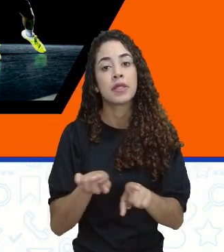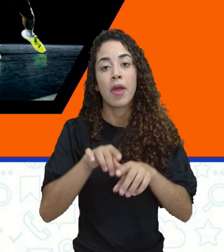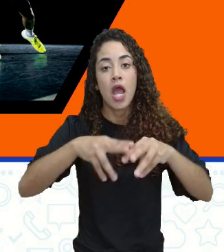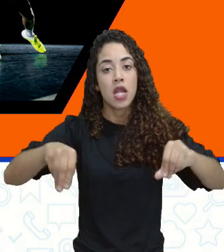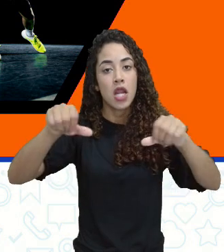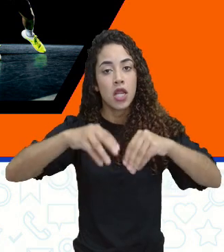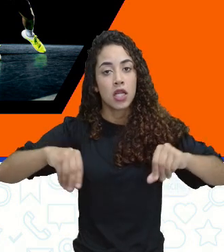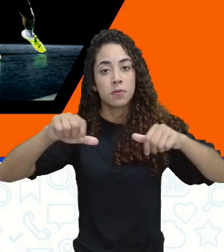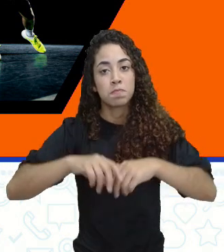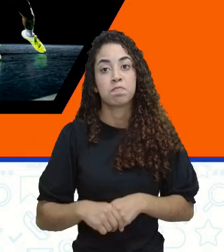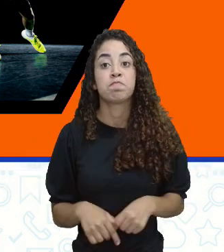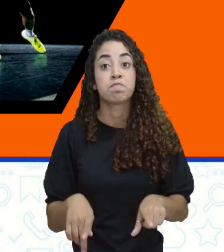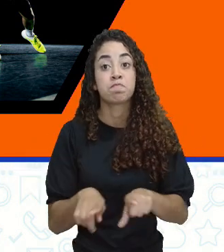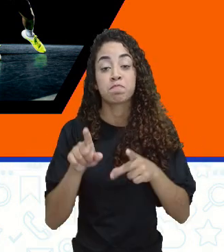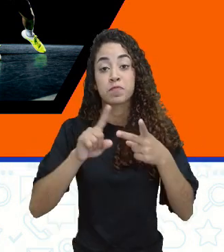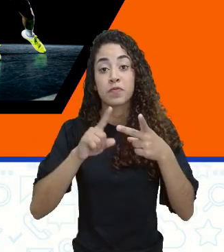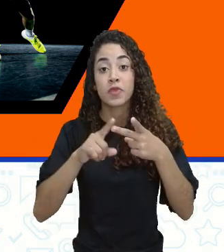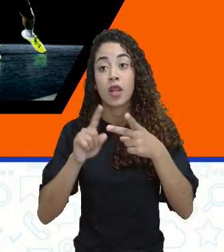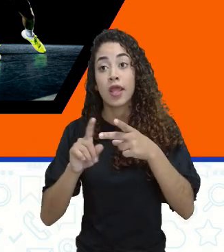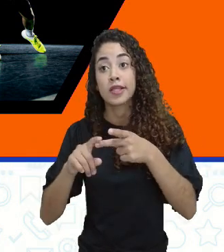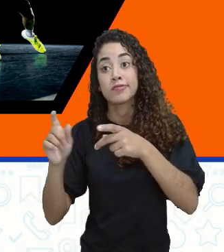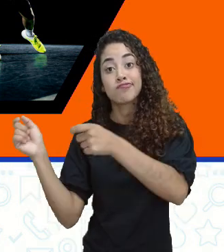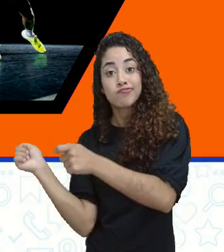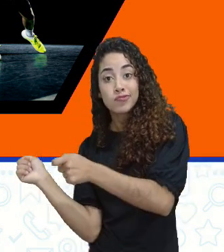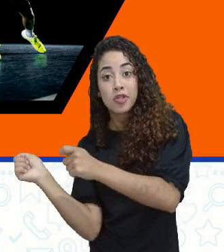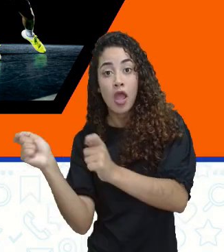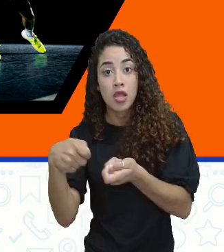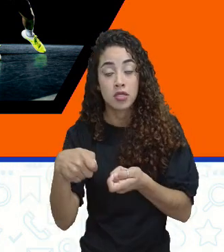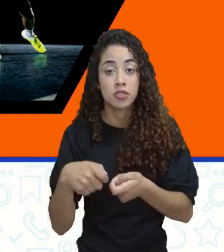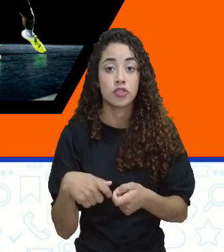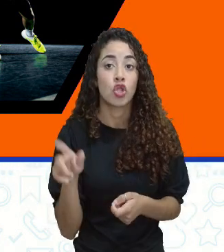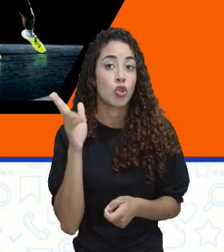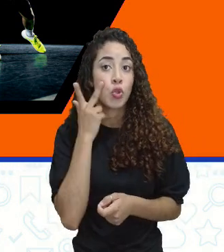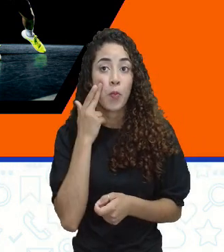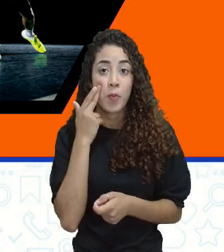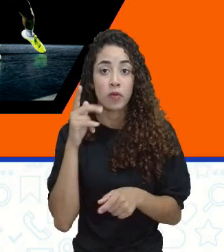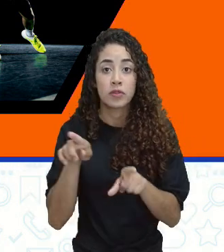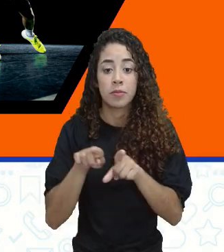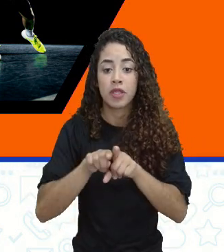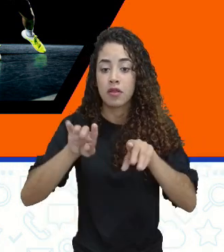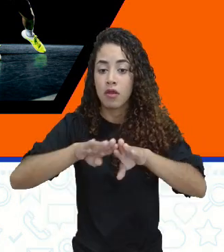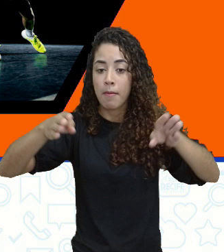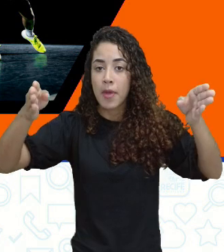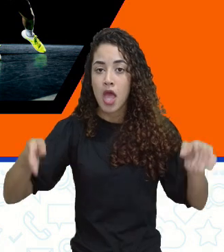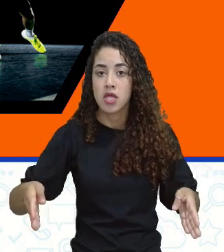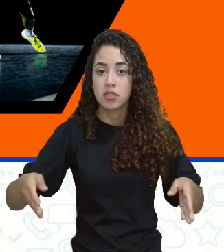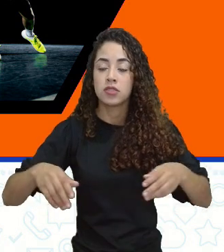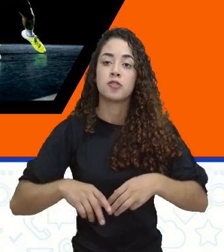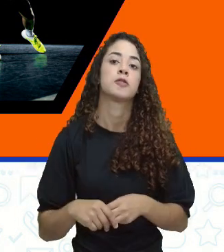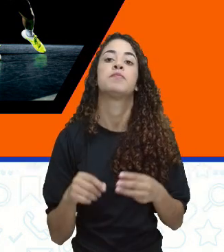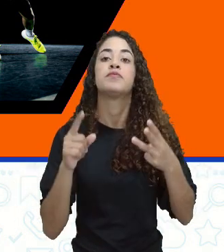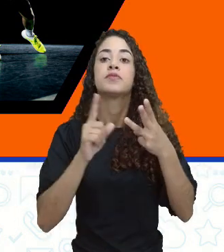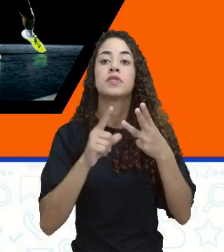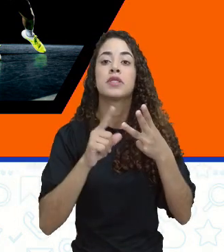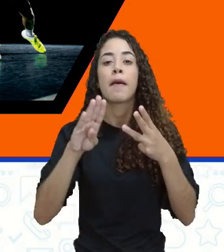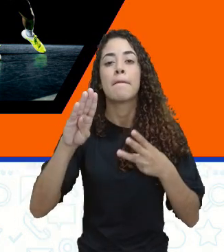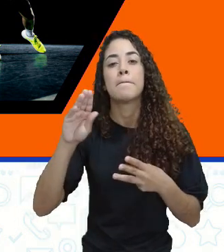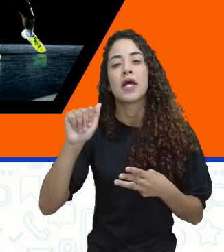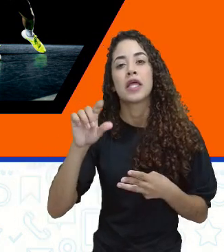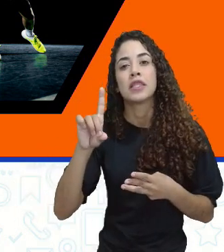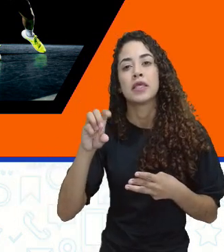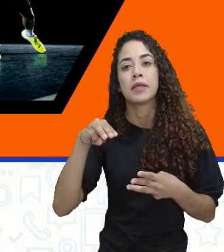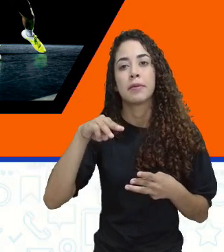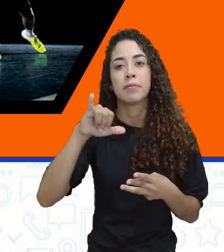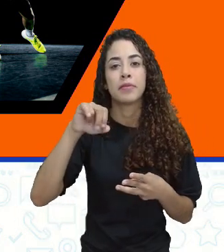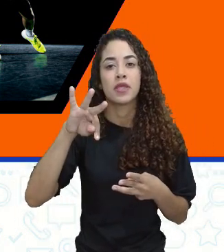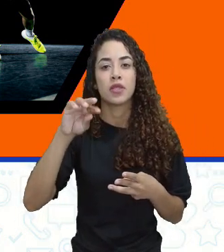também. Temos o tênis, né? Que é o tênis comum e o tênis de mesa. O badminton, que aí, para